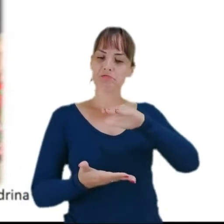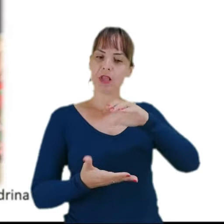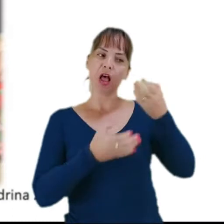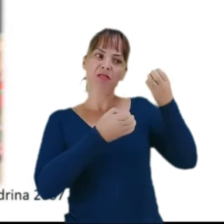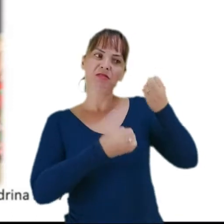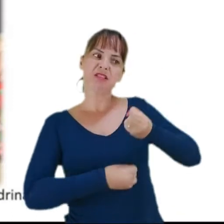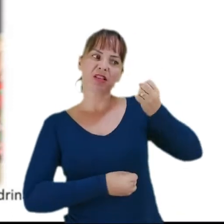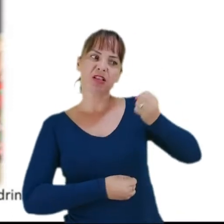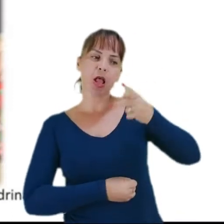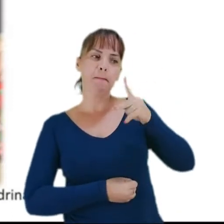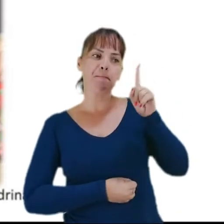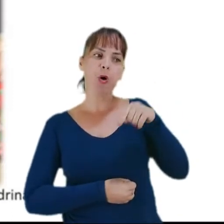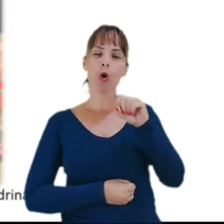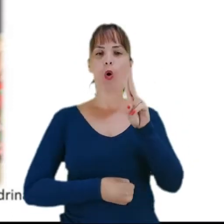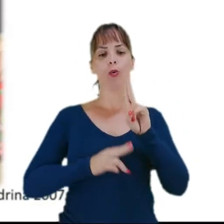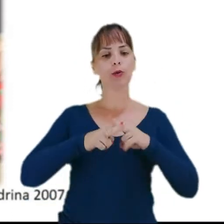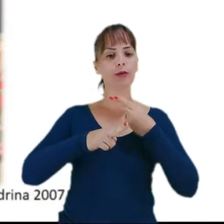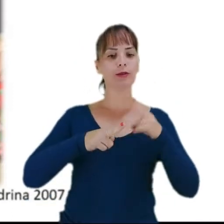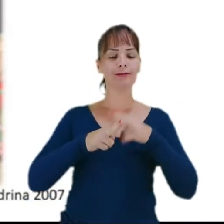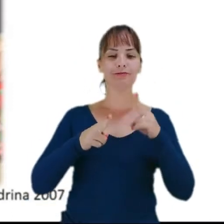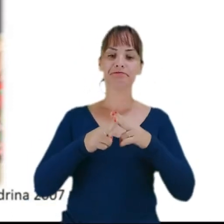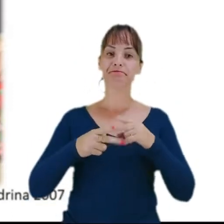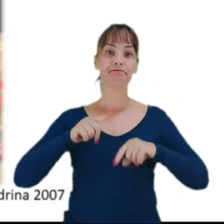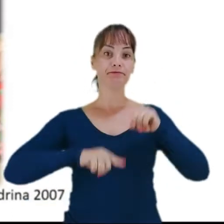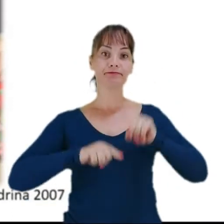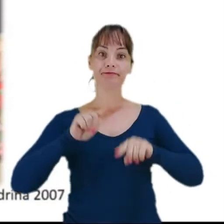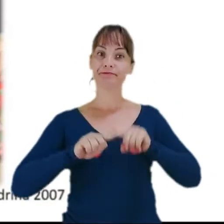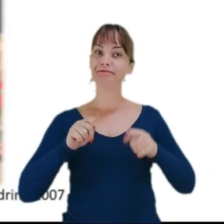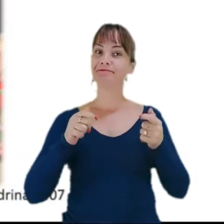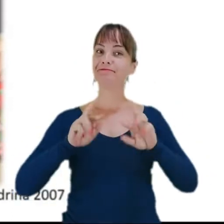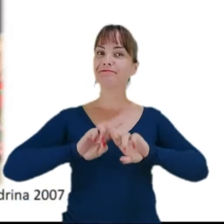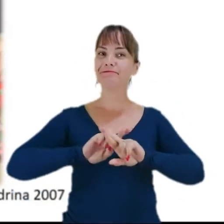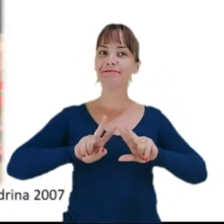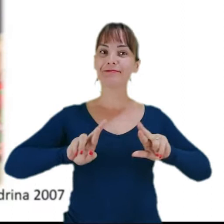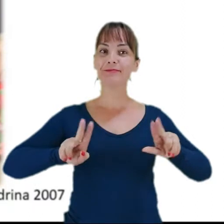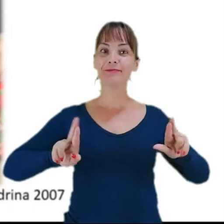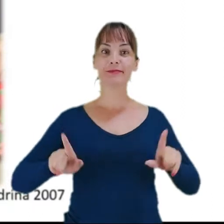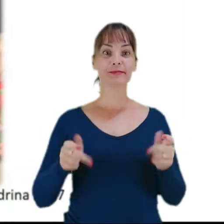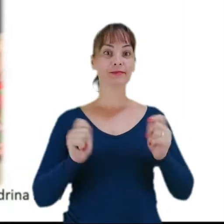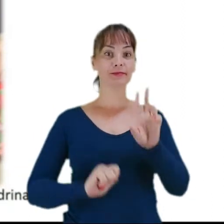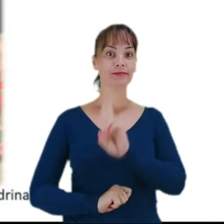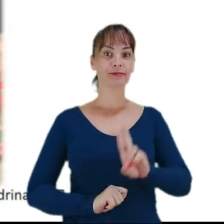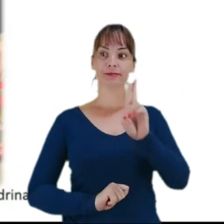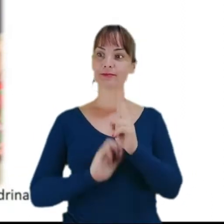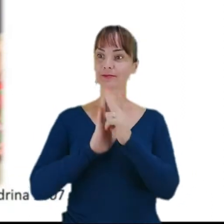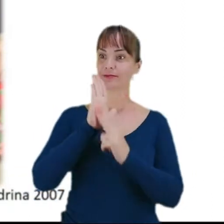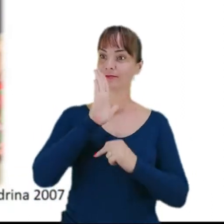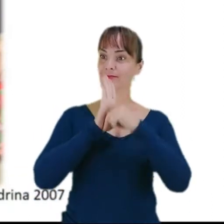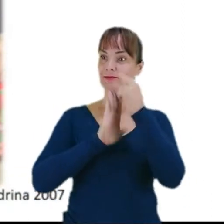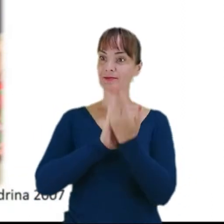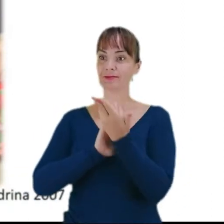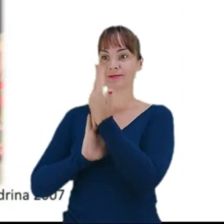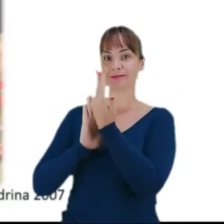ou de achocolatado, e os materiais poderão ser diversos também. Podemos utilizar desenho e